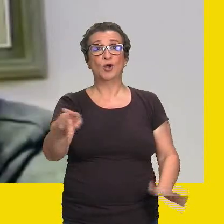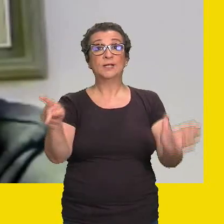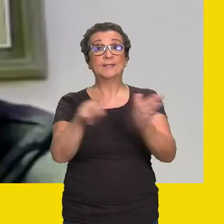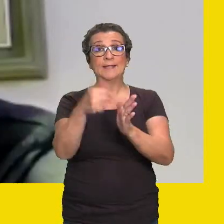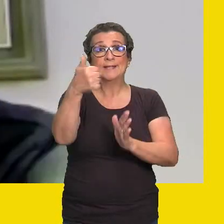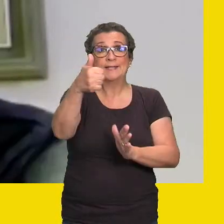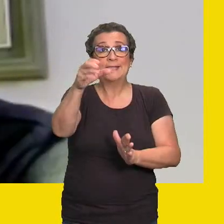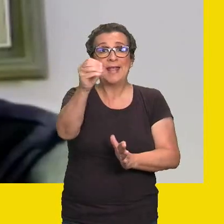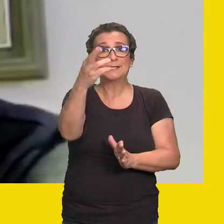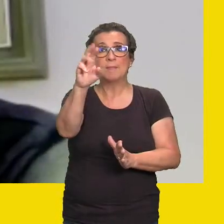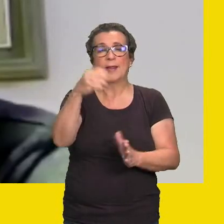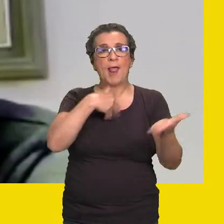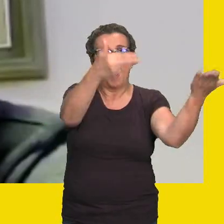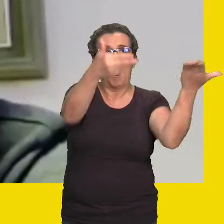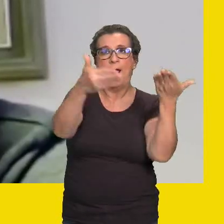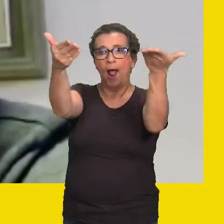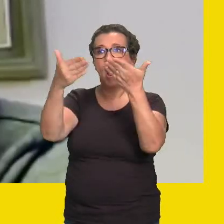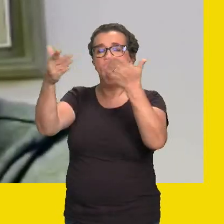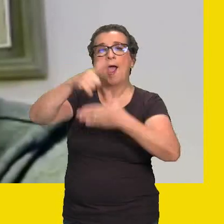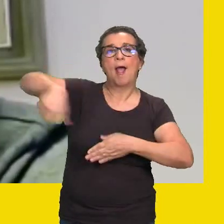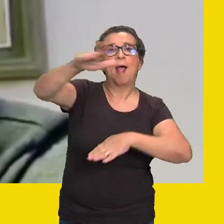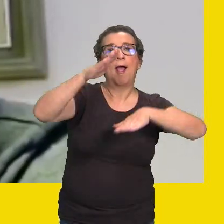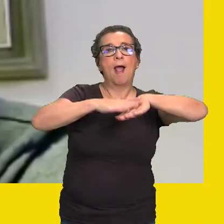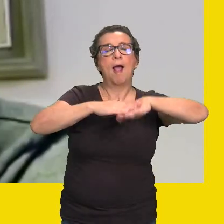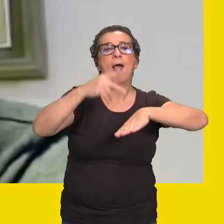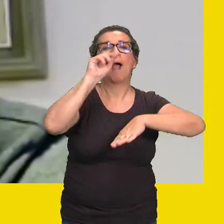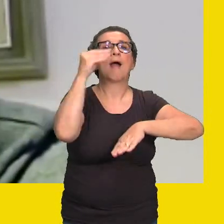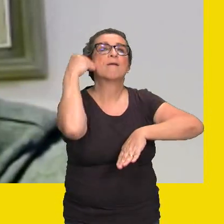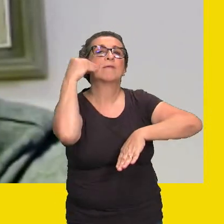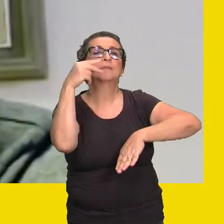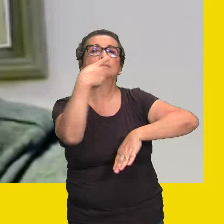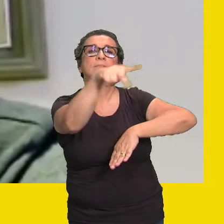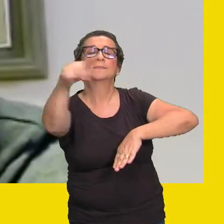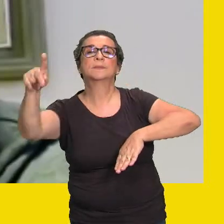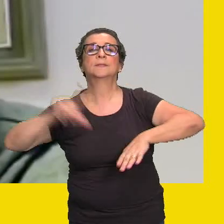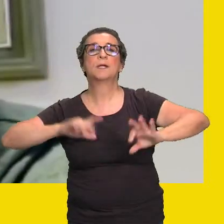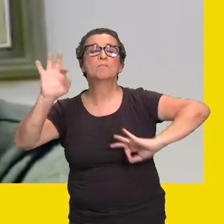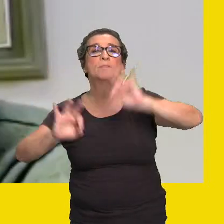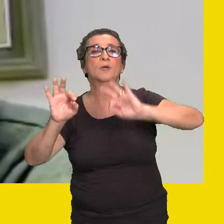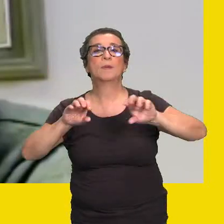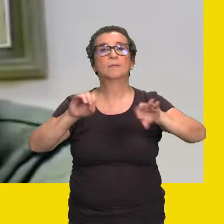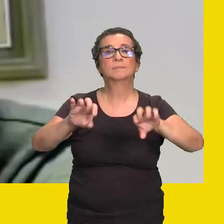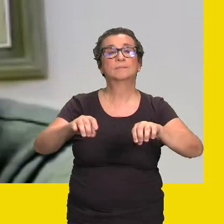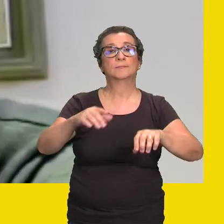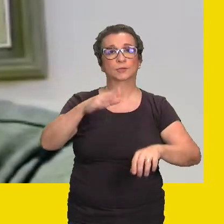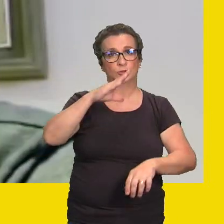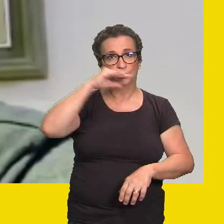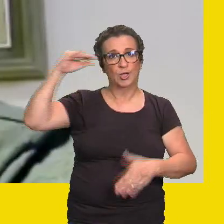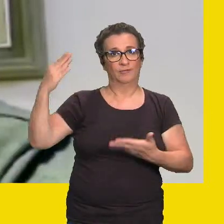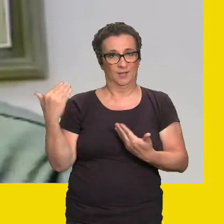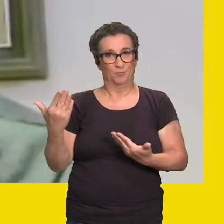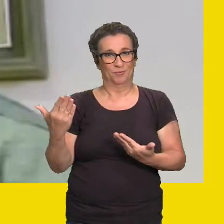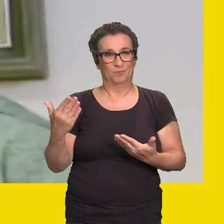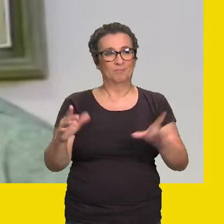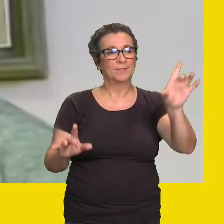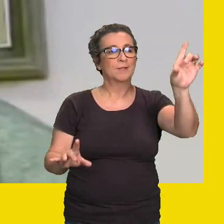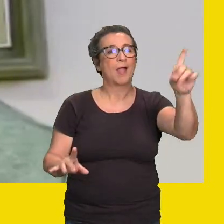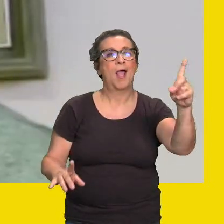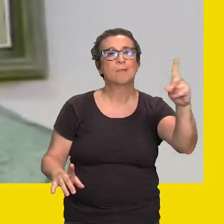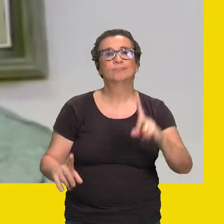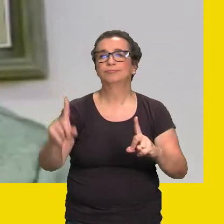dentro da vivência que eles têm no projeto de educação, no programa de educação de jovens e adultos. Então,